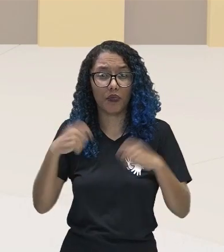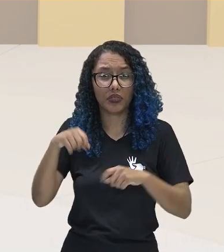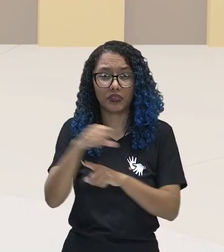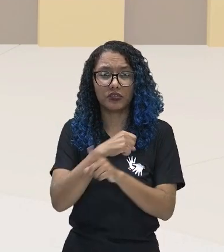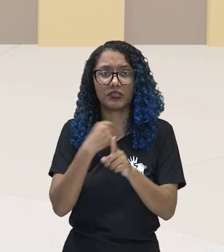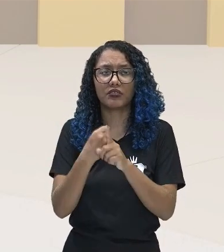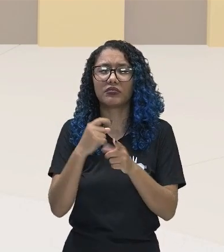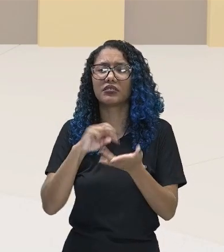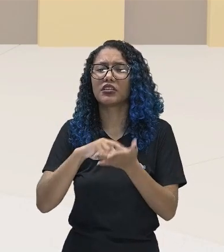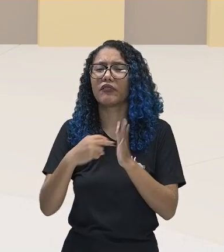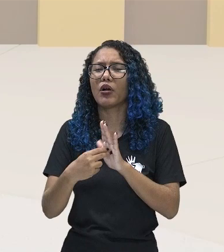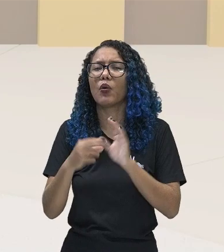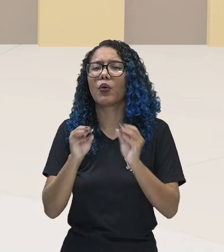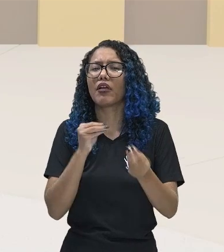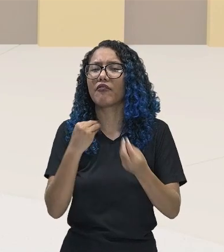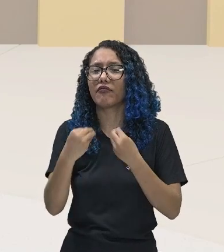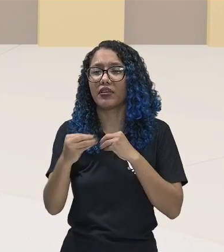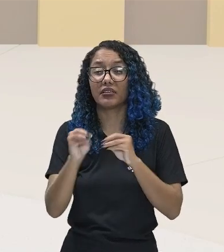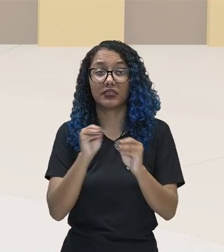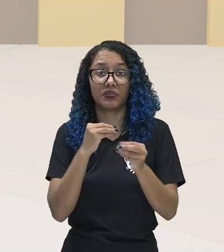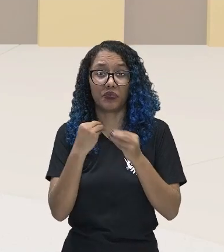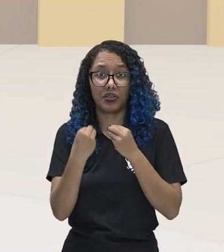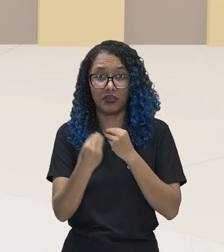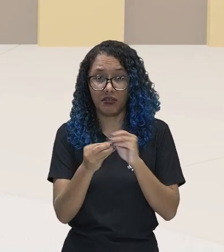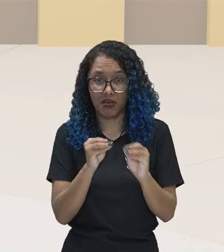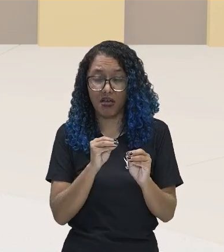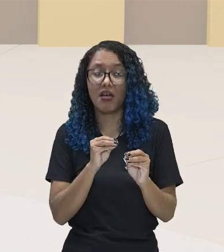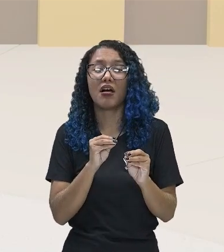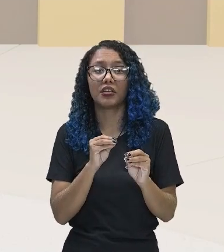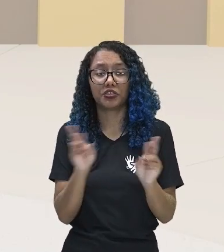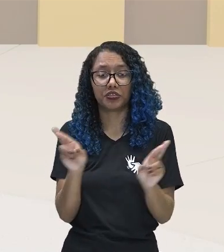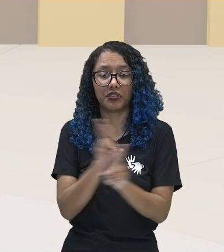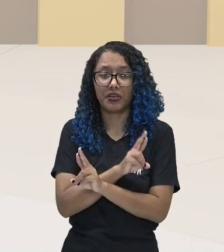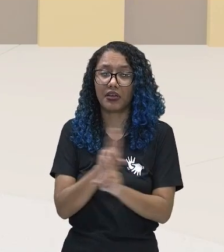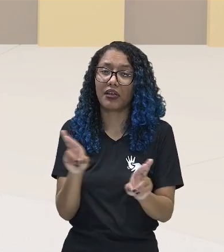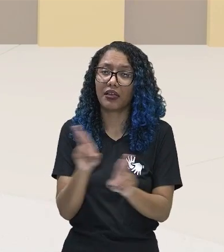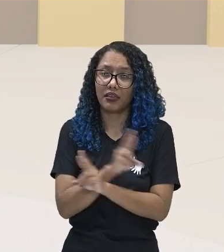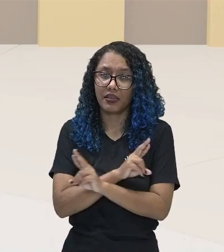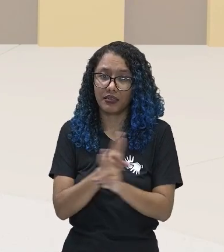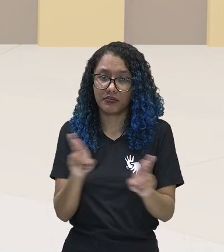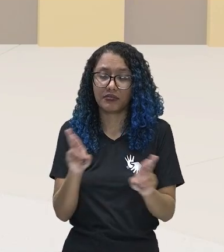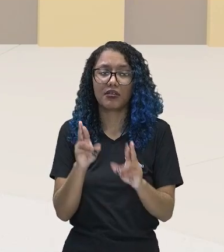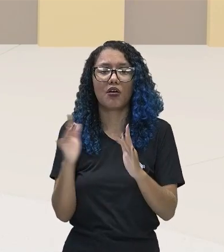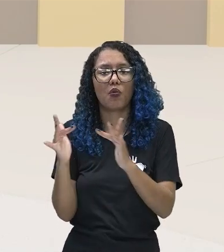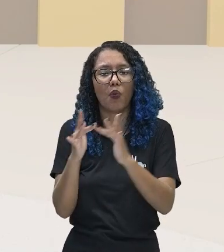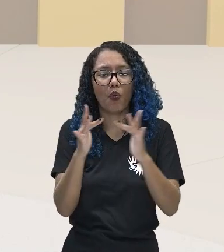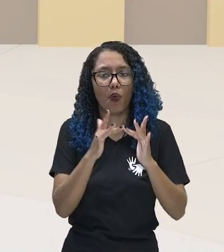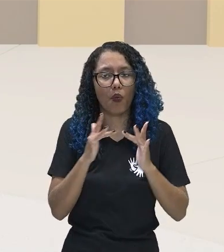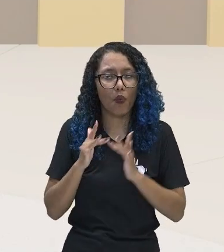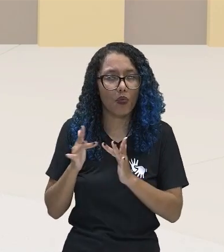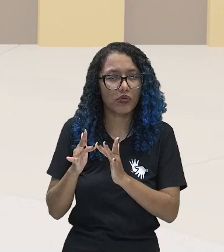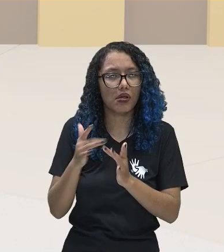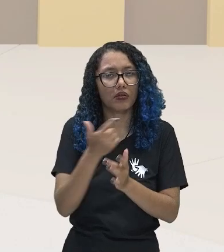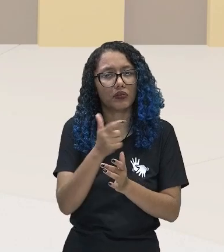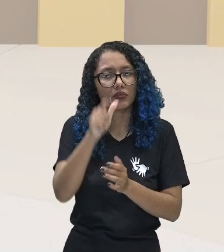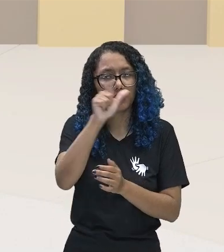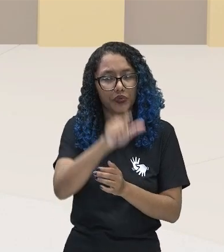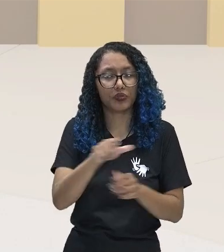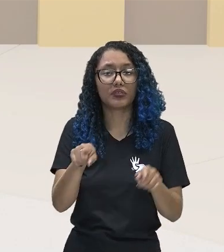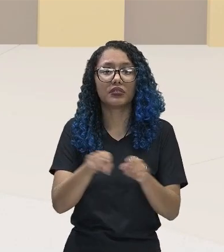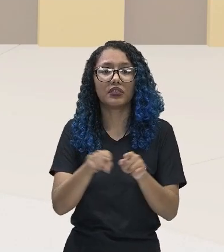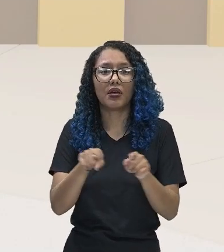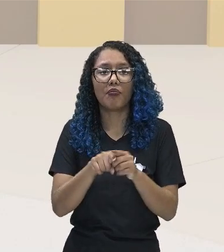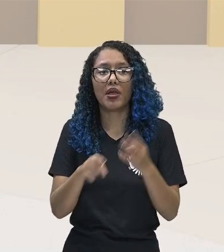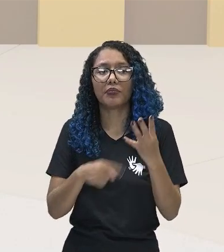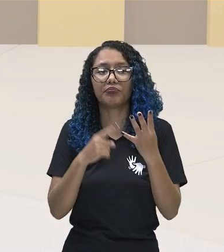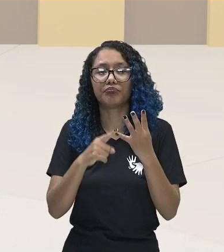dessa flexibilidade nas nossas relações, nos nossos contatos. E temos a rede social, aí